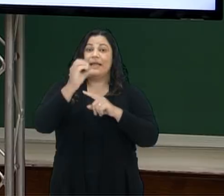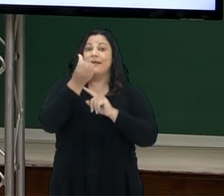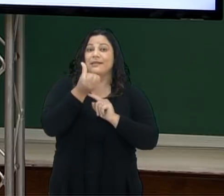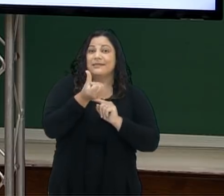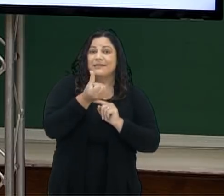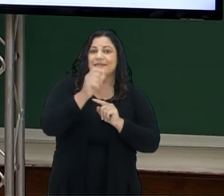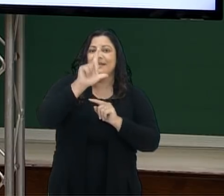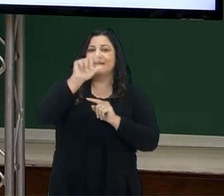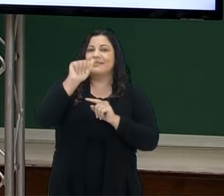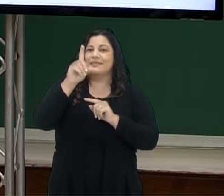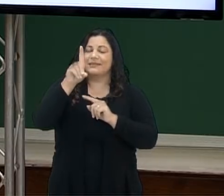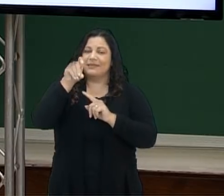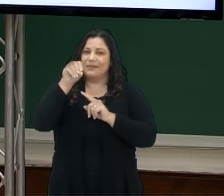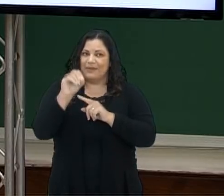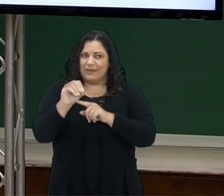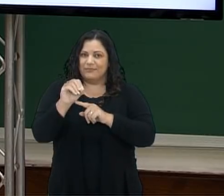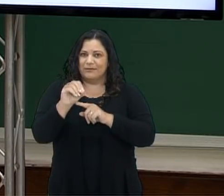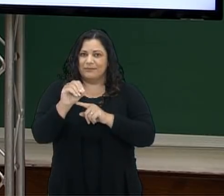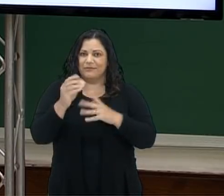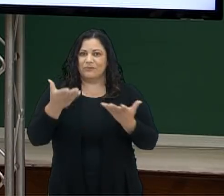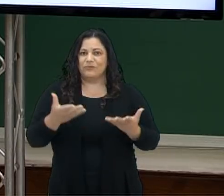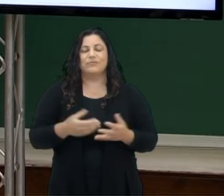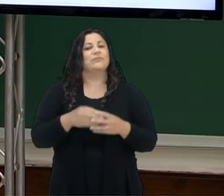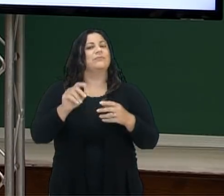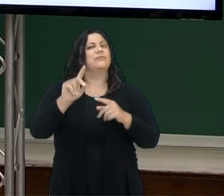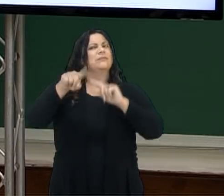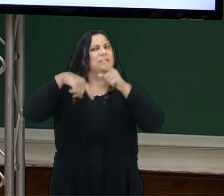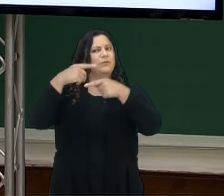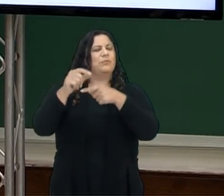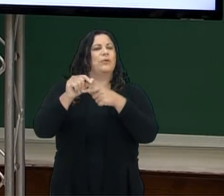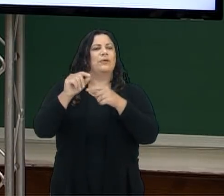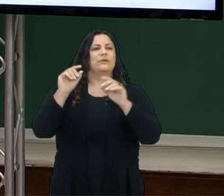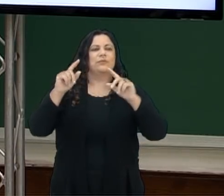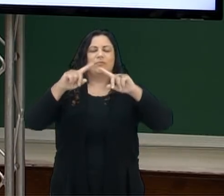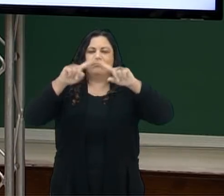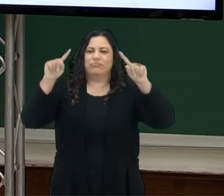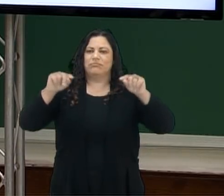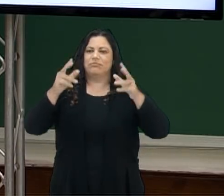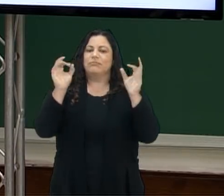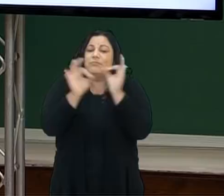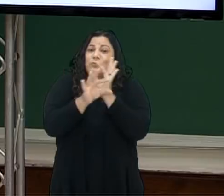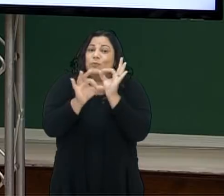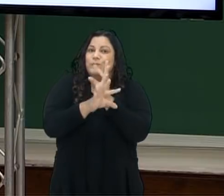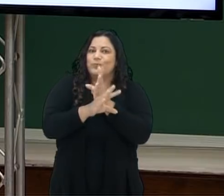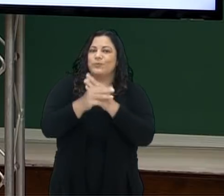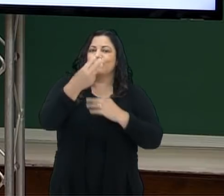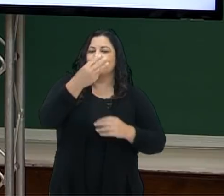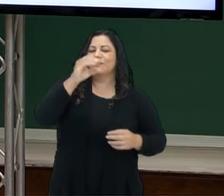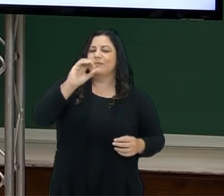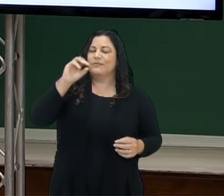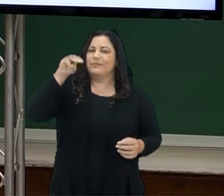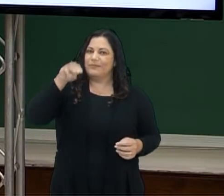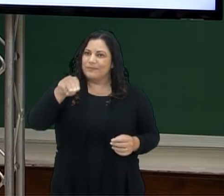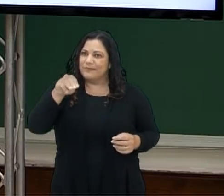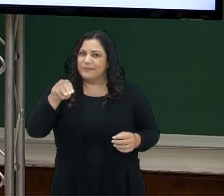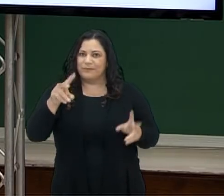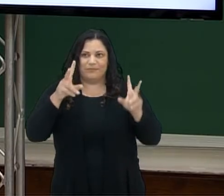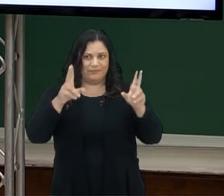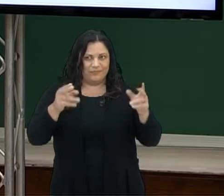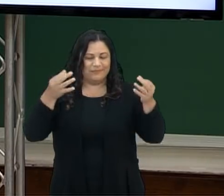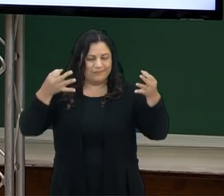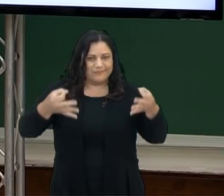hexágono, você pode apagar a circunferência e temos aqui o hexágono com 3 centímetros de lado em cada parte,